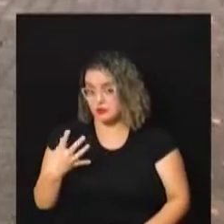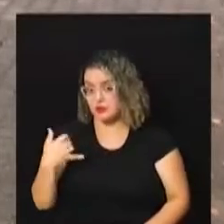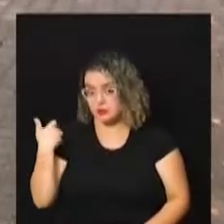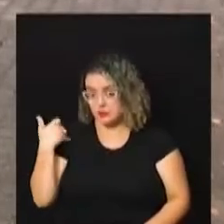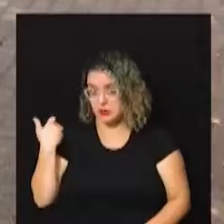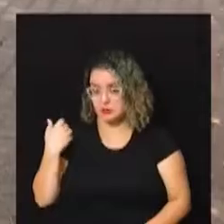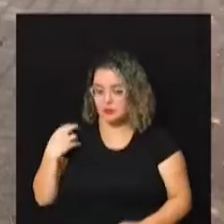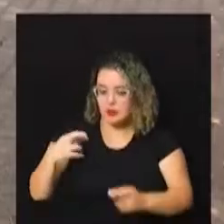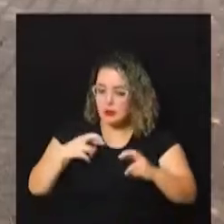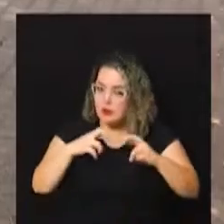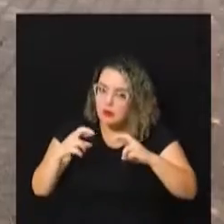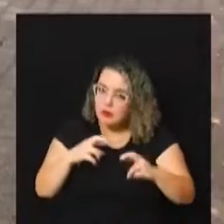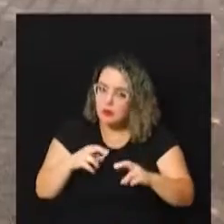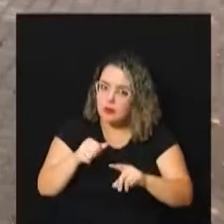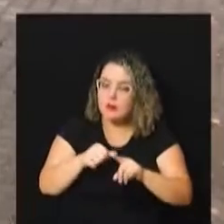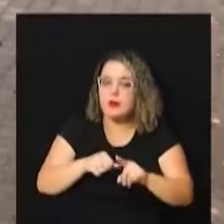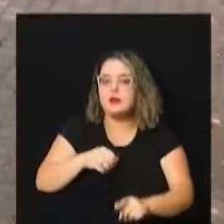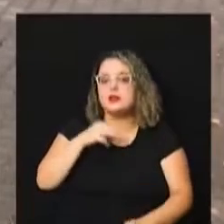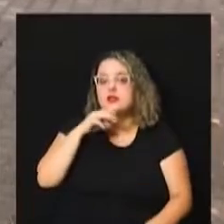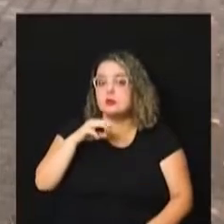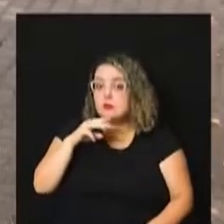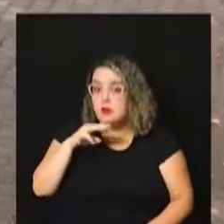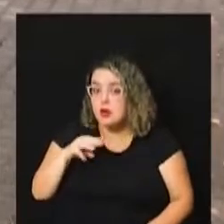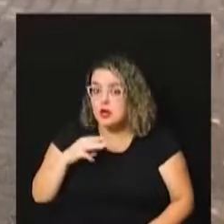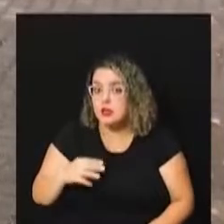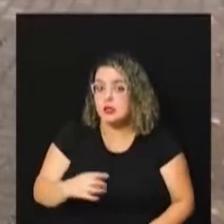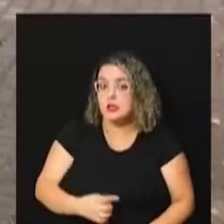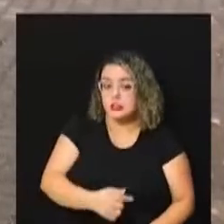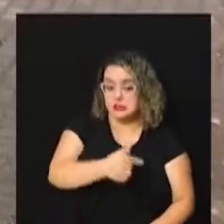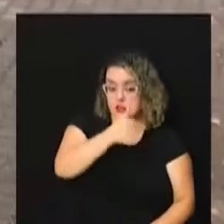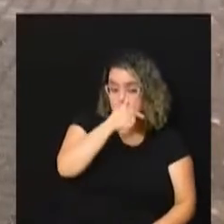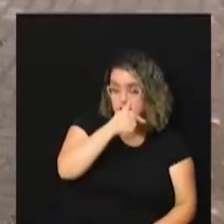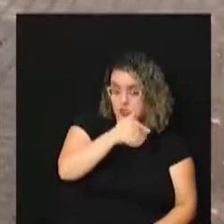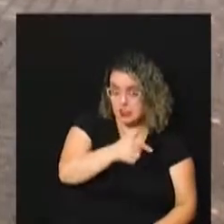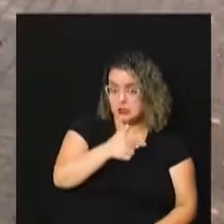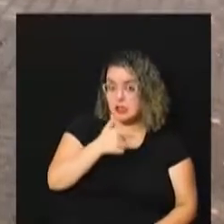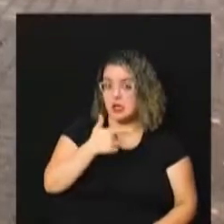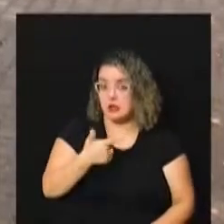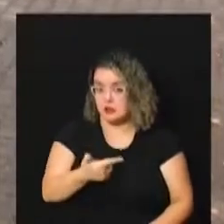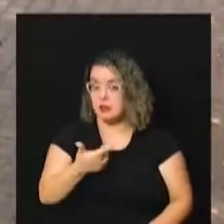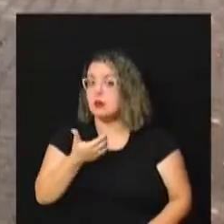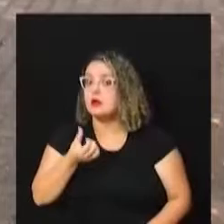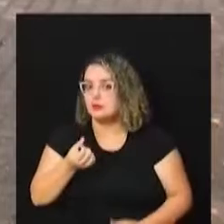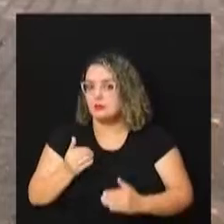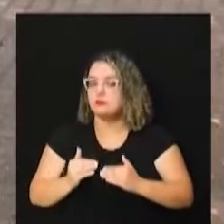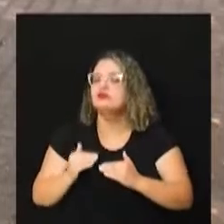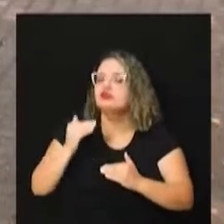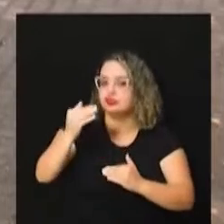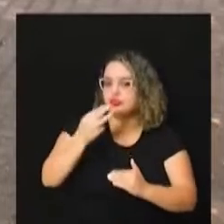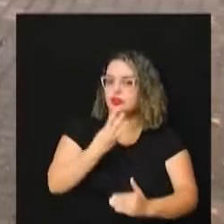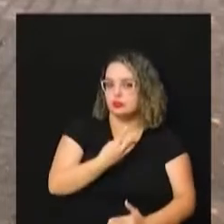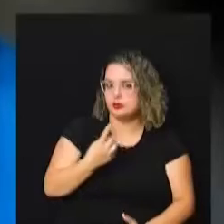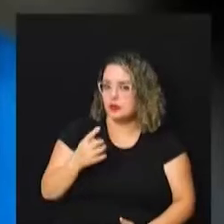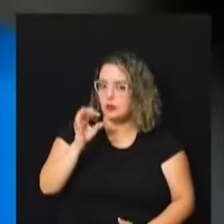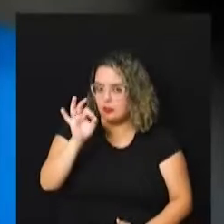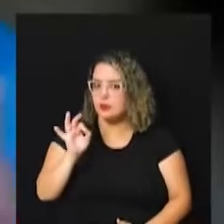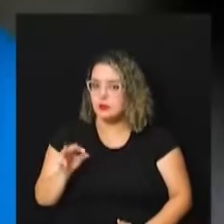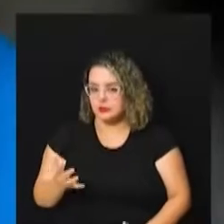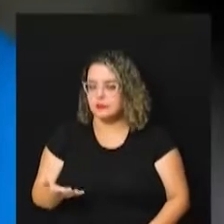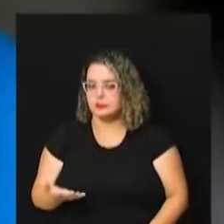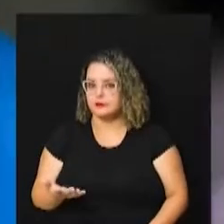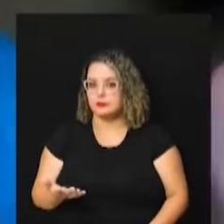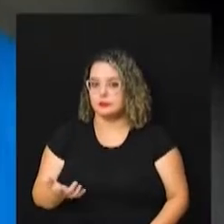namoradas, que faz com que eles também se sintam mais parte e que não estão sozinhos nessa jornada. E a terceira é justamente